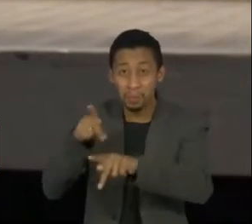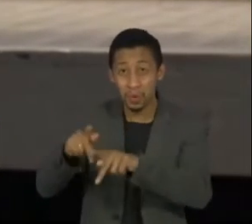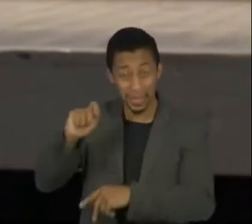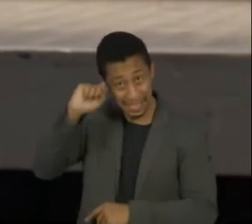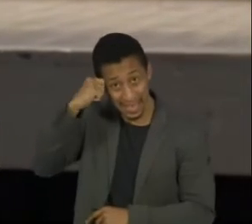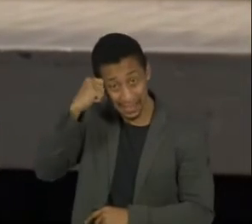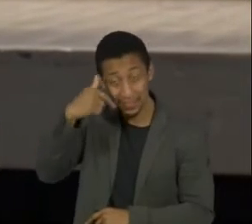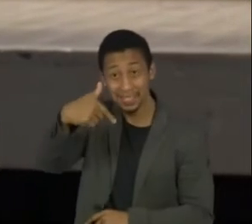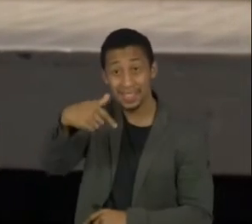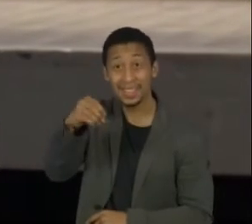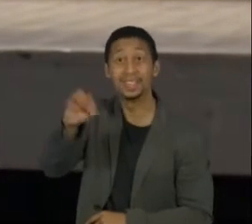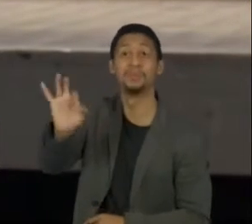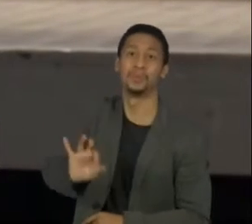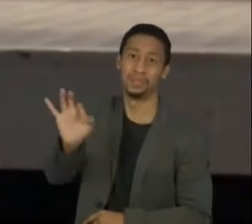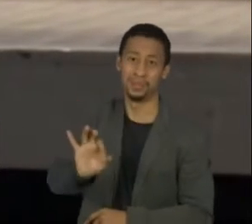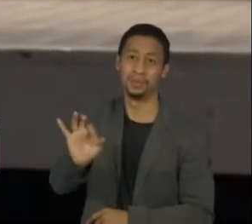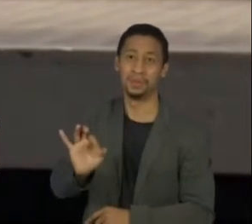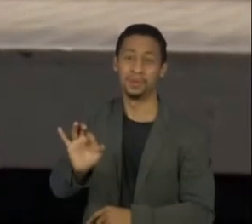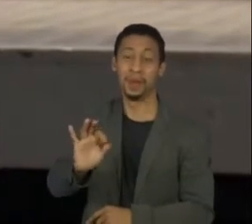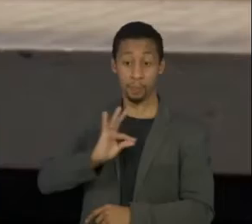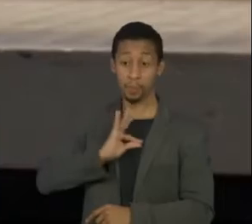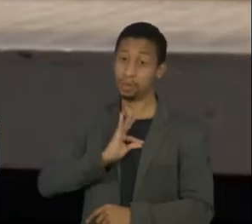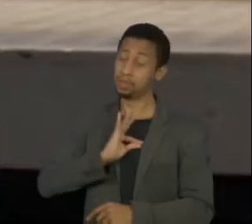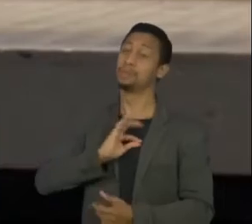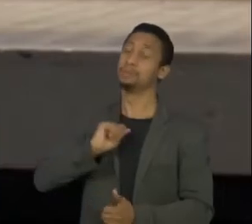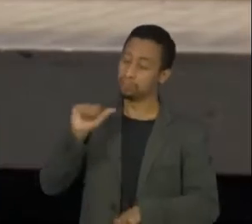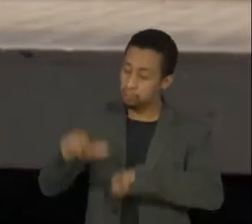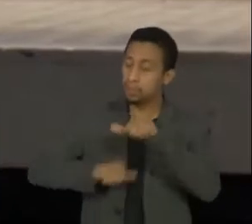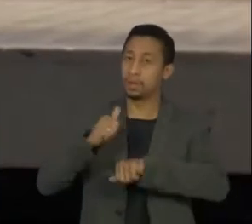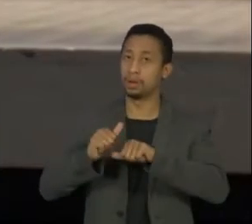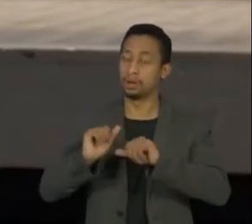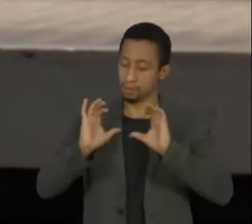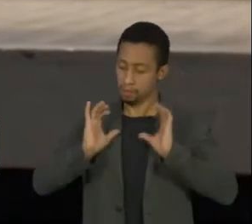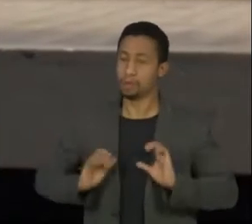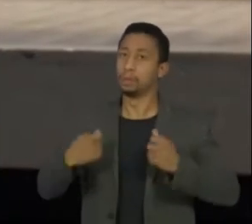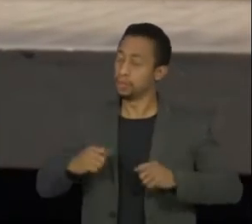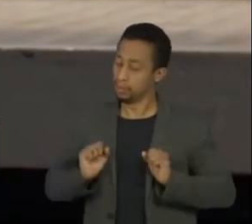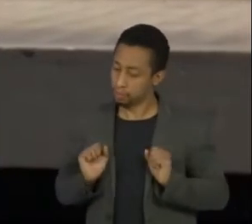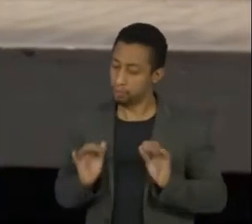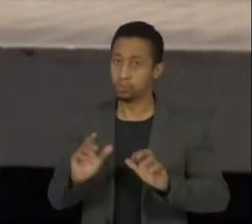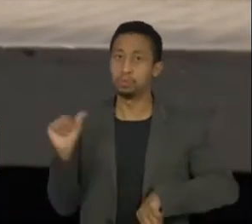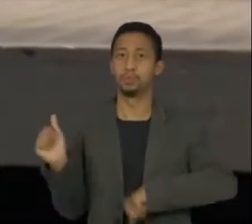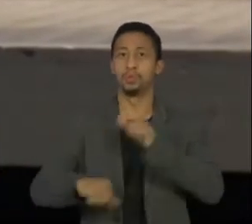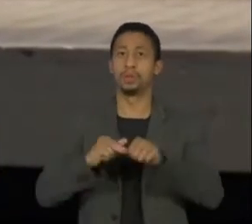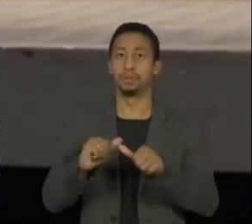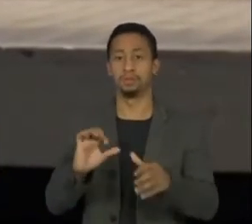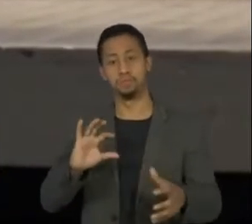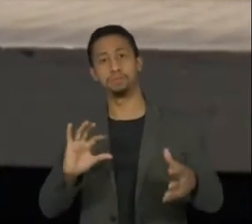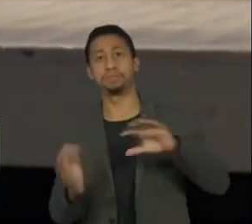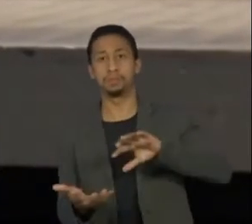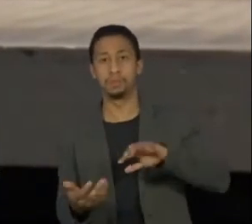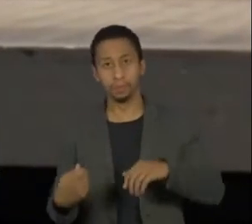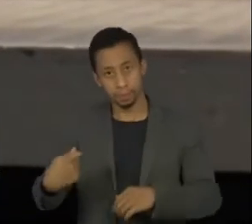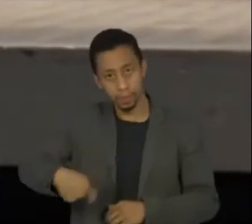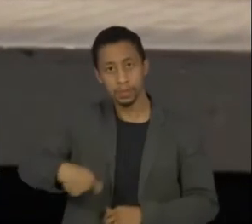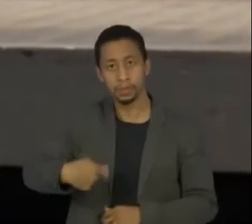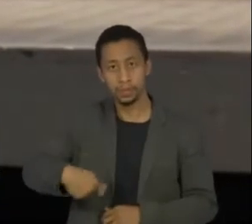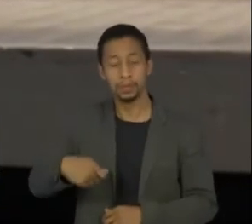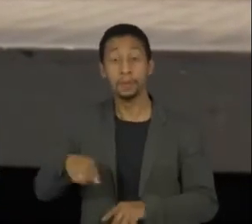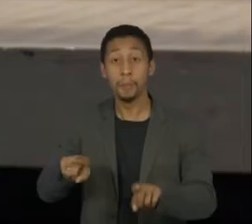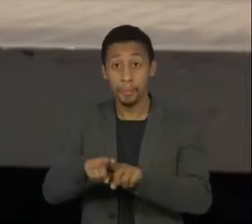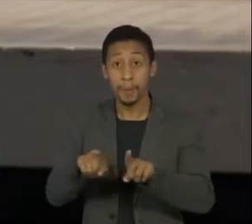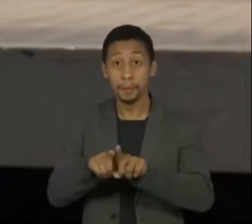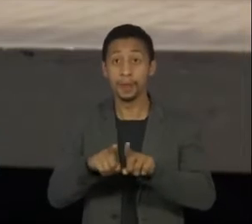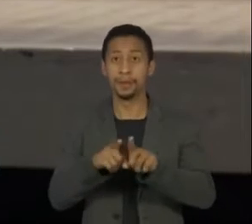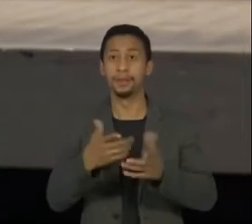são jovens negros. Então, a polícia tem que mudar esse tipo de postura e esse tipo de atitude. E, da mesma maneira, as abordagens